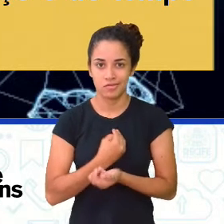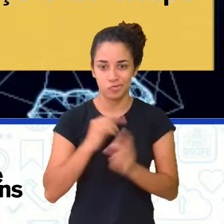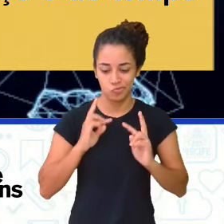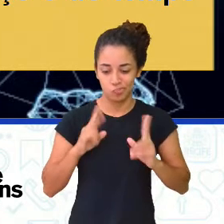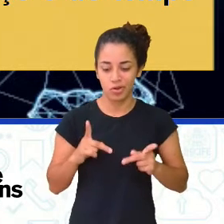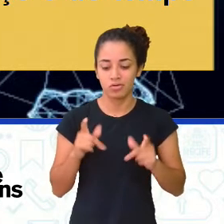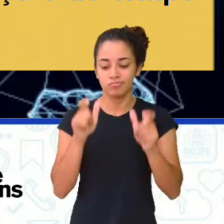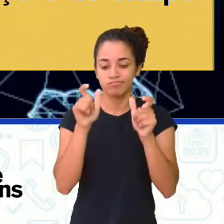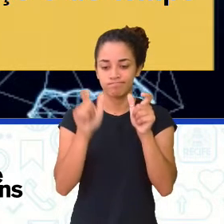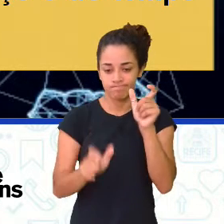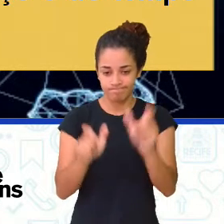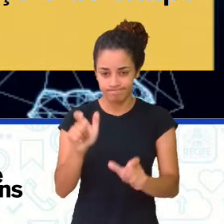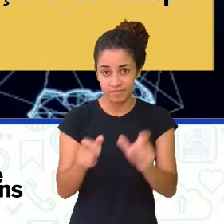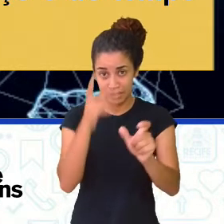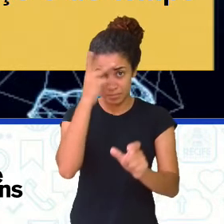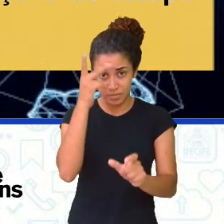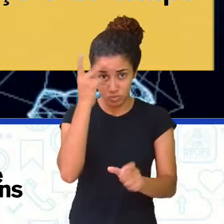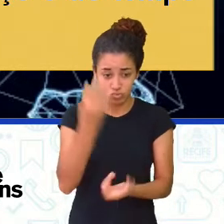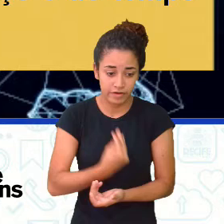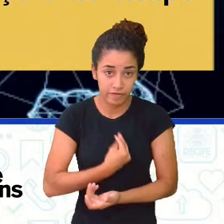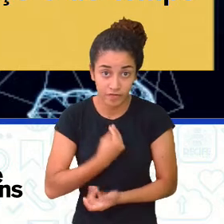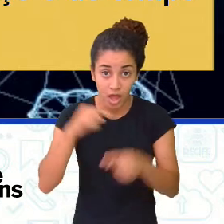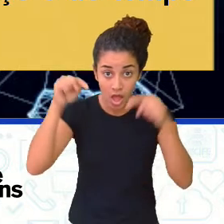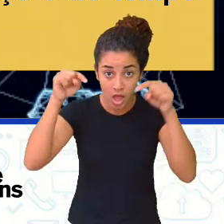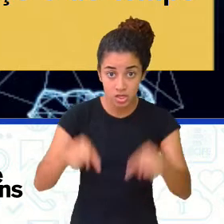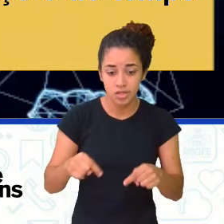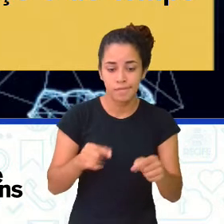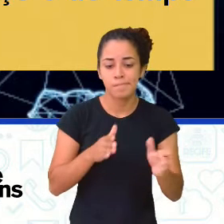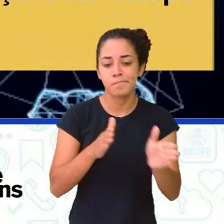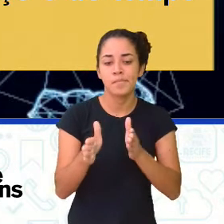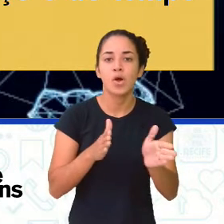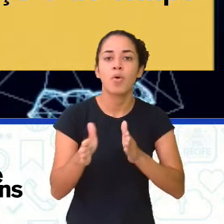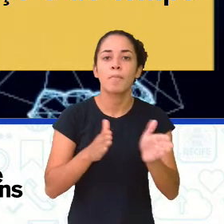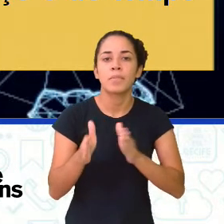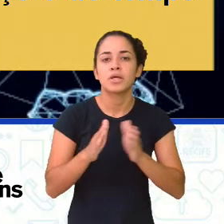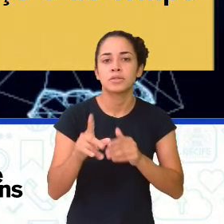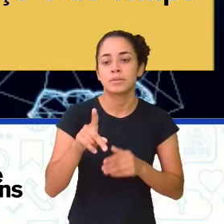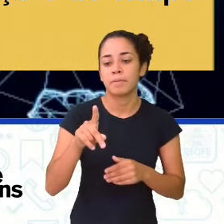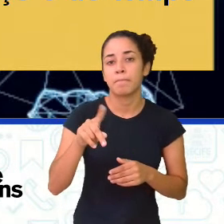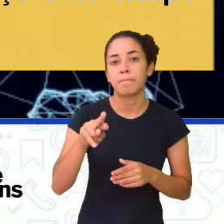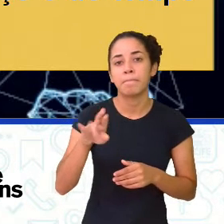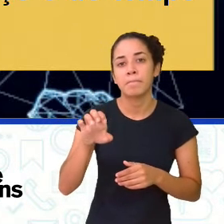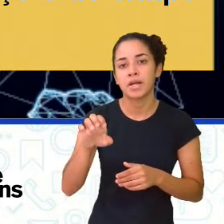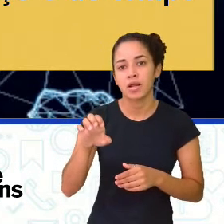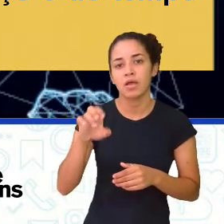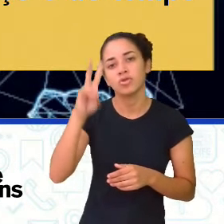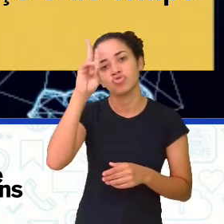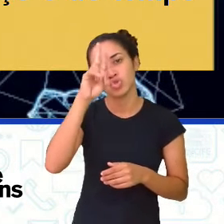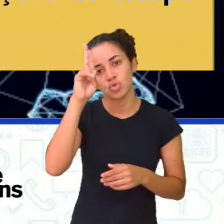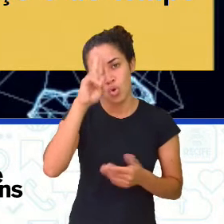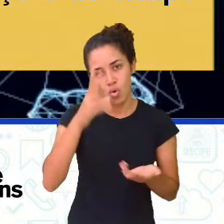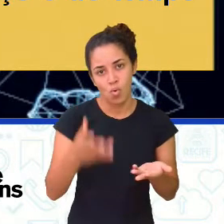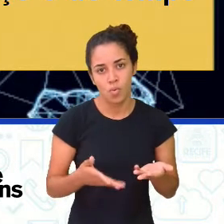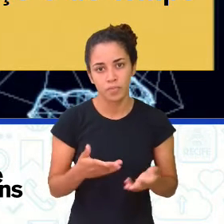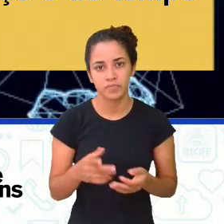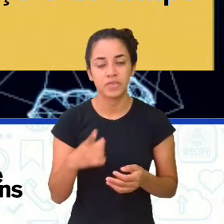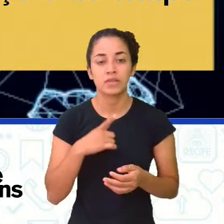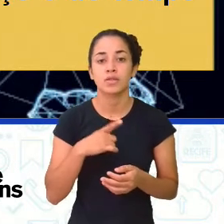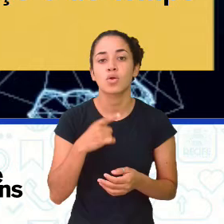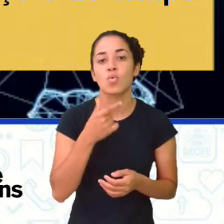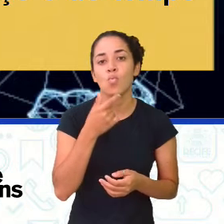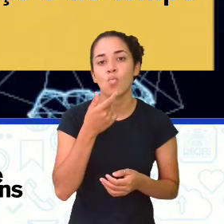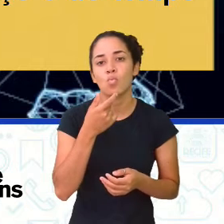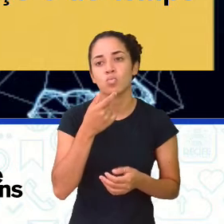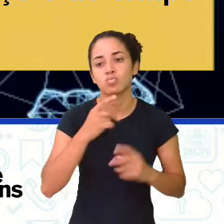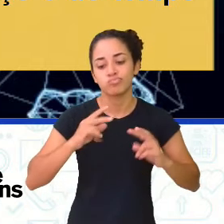seres humanos que existiam aqui naquele período que a gente chama de pré-histórico, né, onde a gente tinha o ser humano